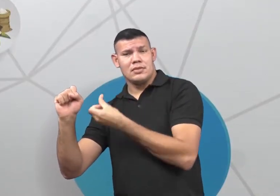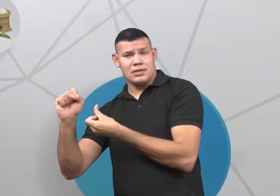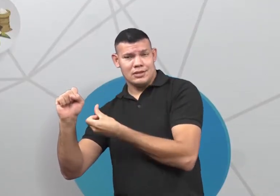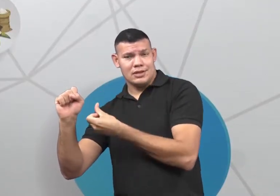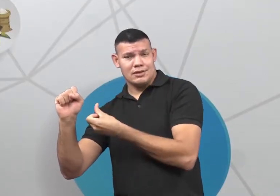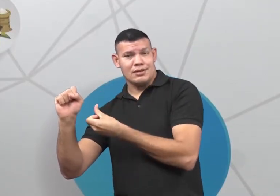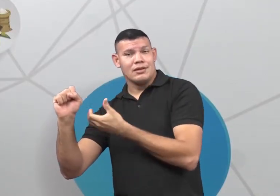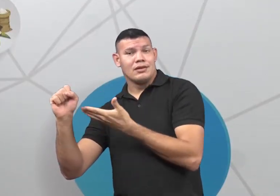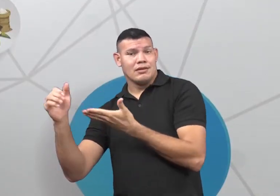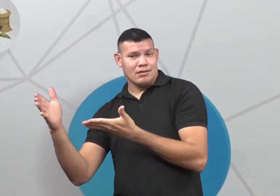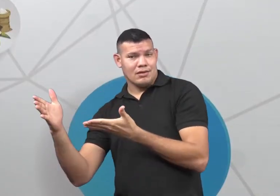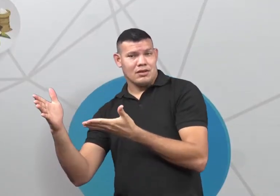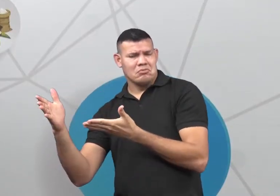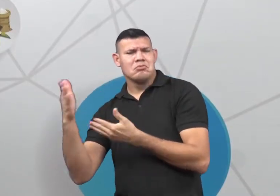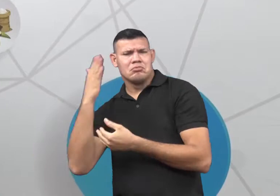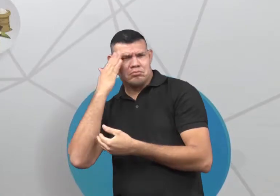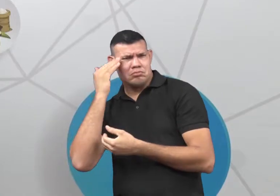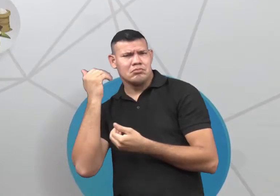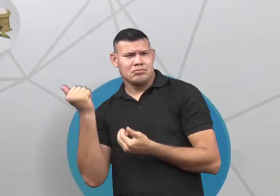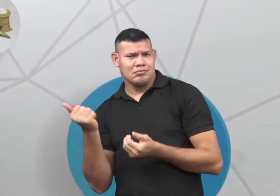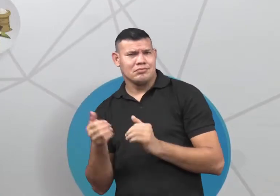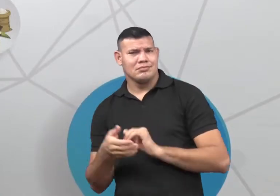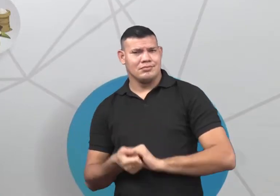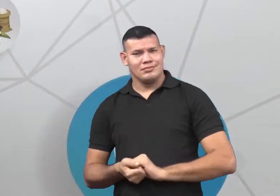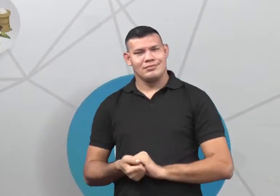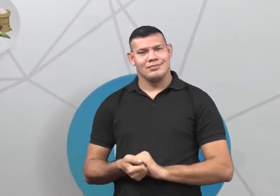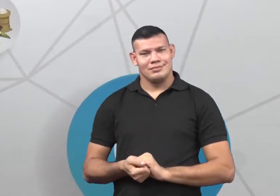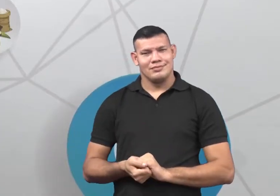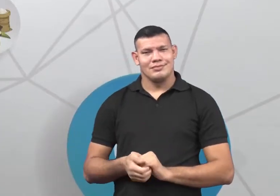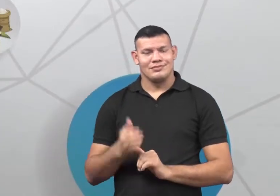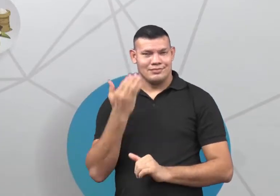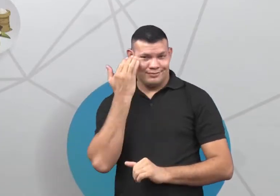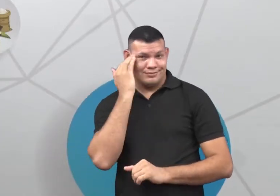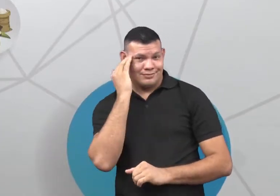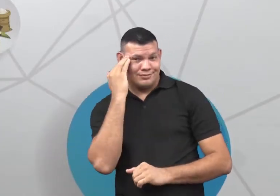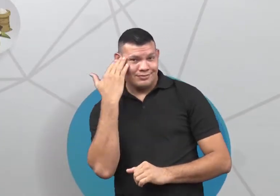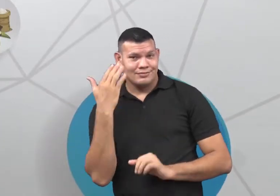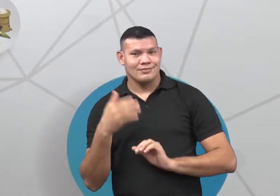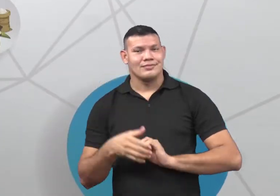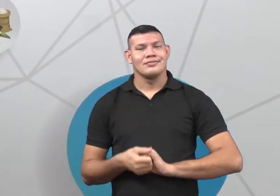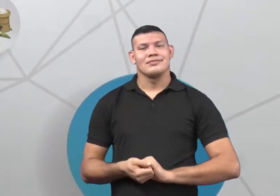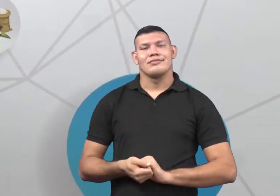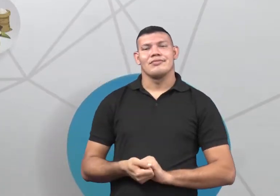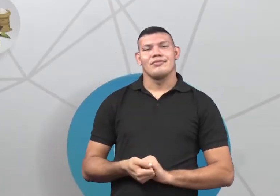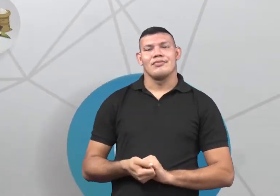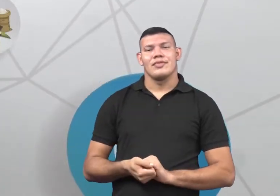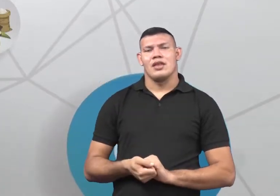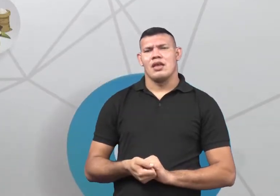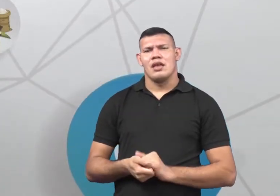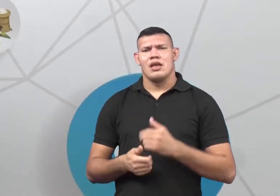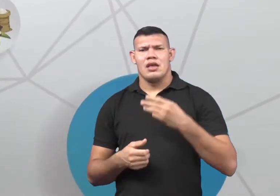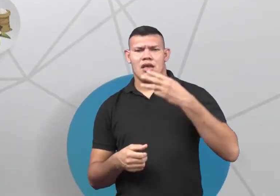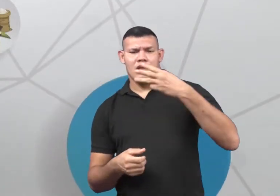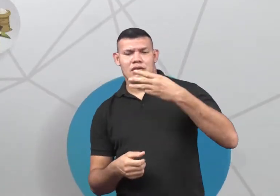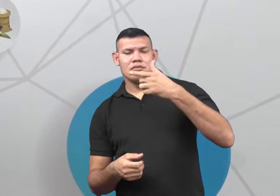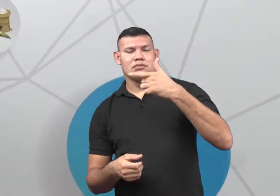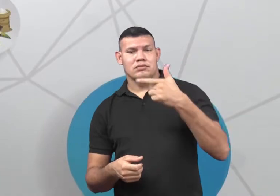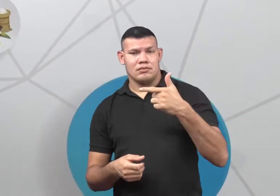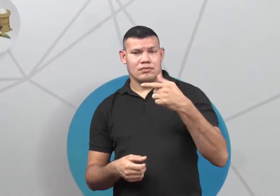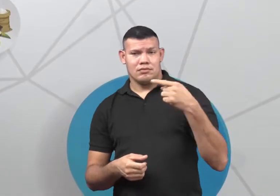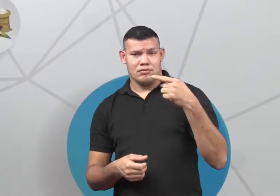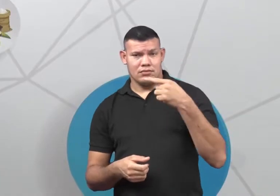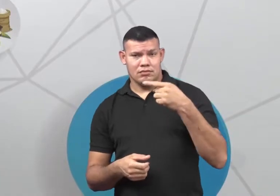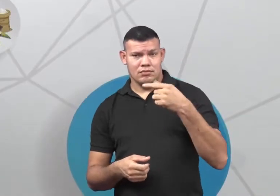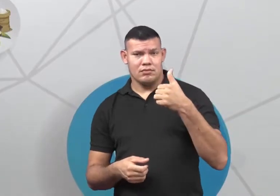massa pelo número de prótons, que é o número atômico, nós vamos chegar ao número de nêutrons. 32 menos 16